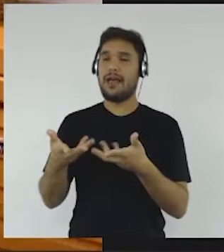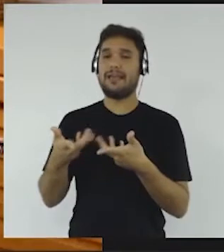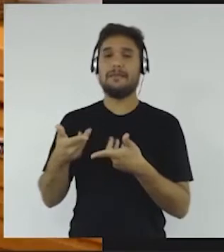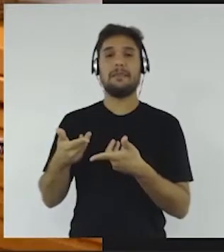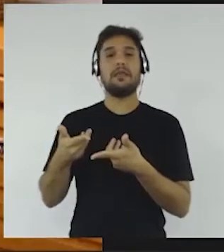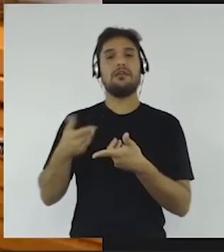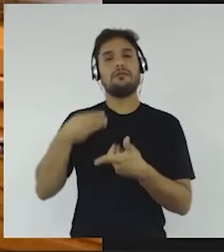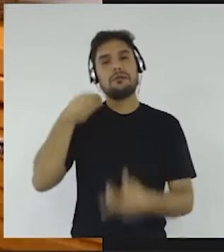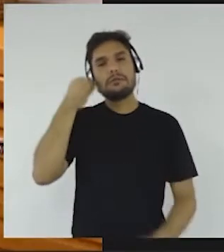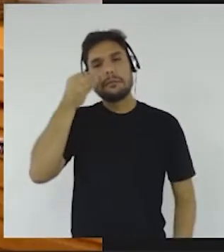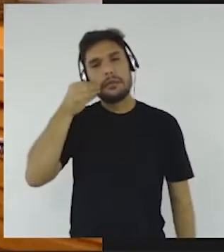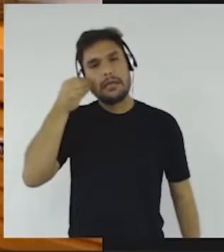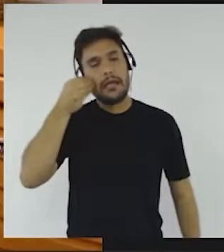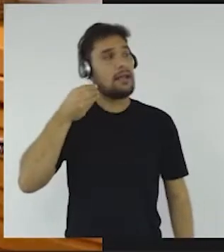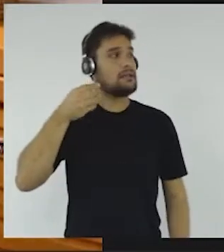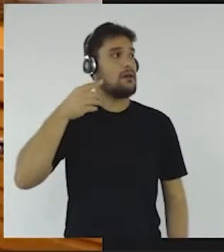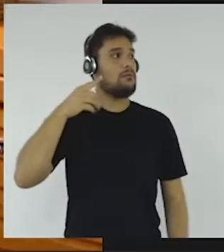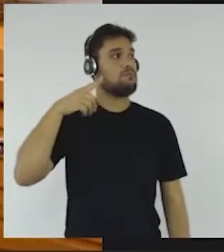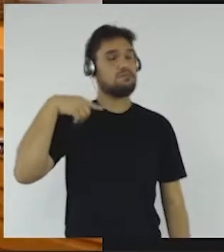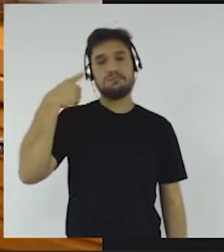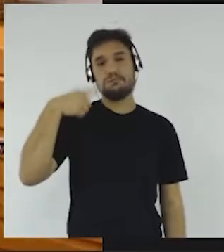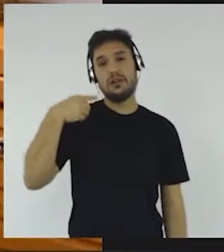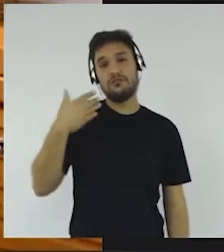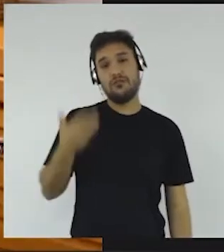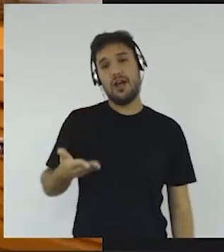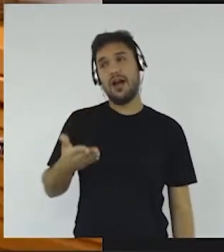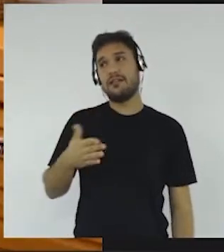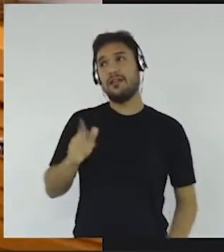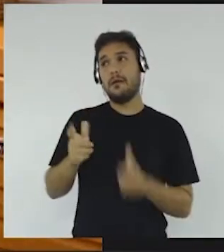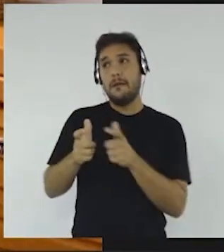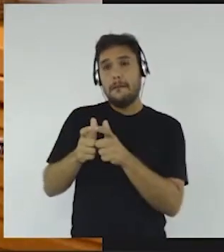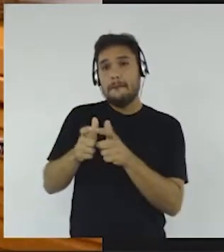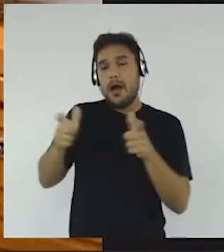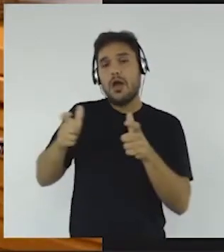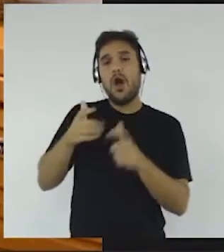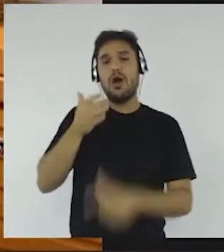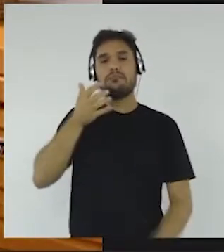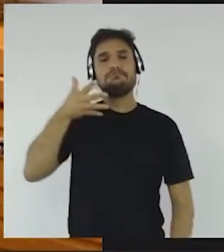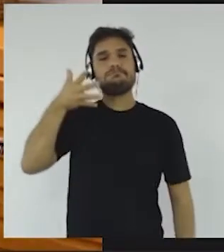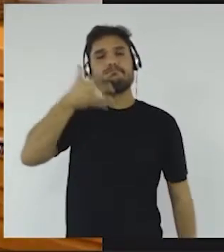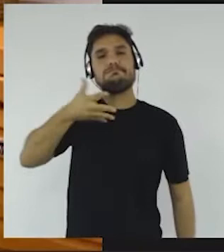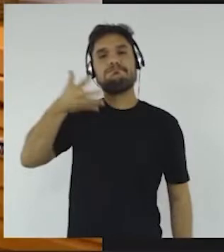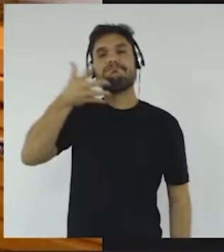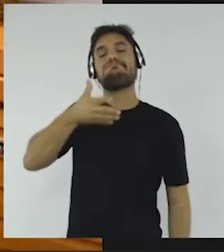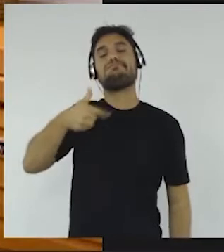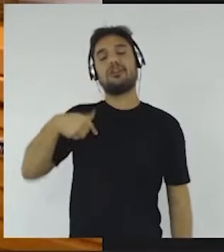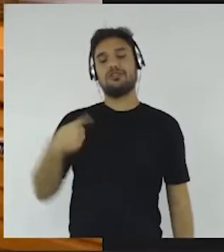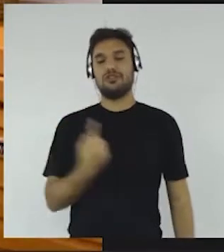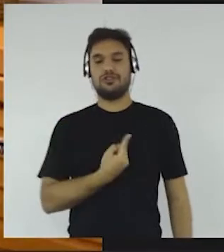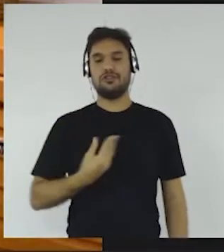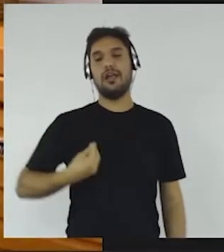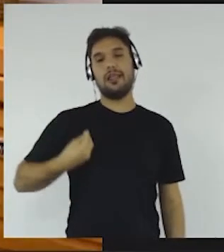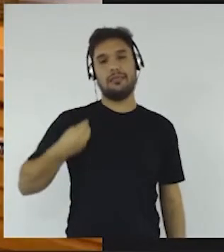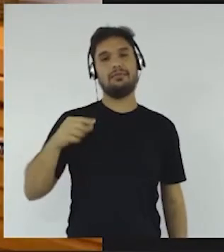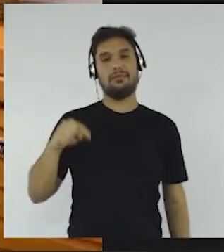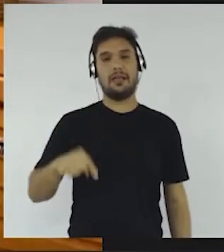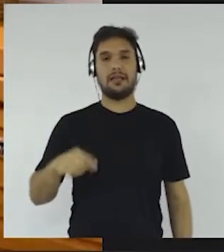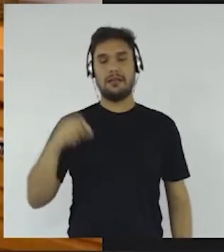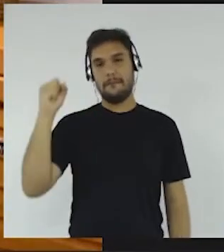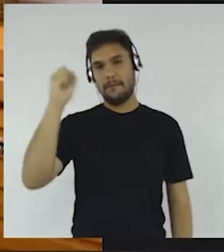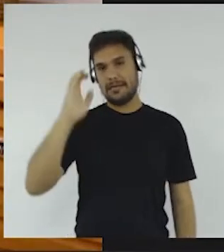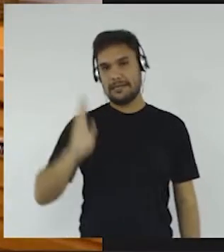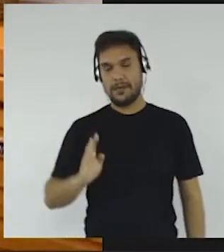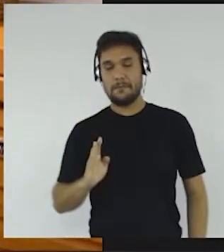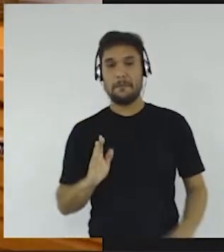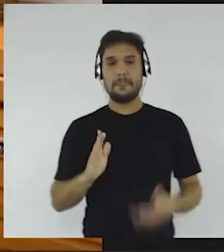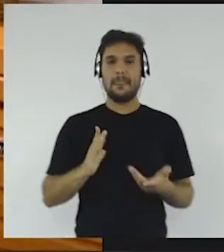magnífico, esplendoroso advogado, talvez também um dos maiores oradores que nós já tivemos aqui no país. Então,